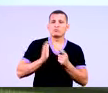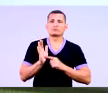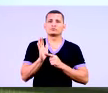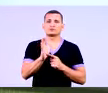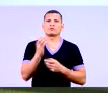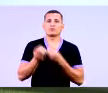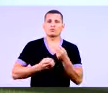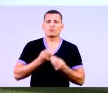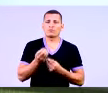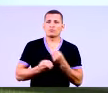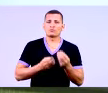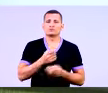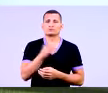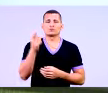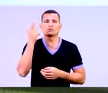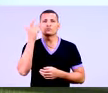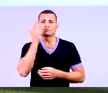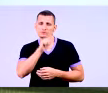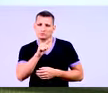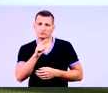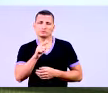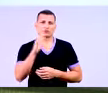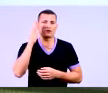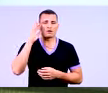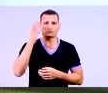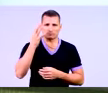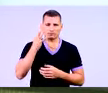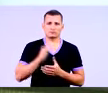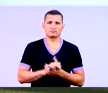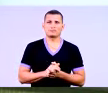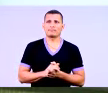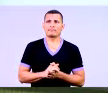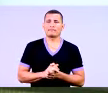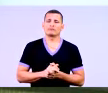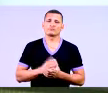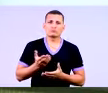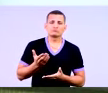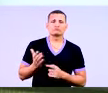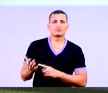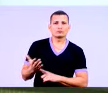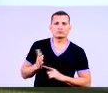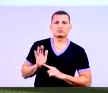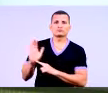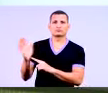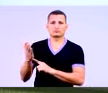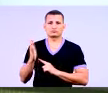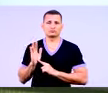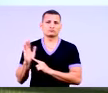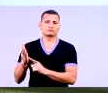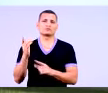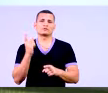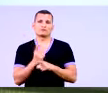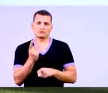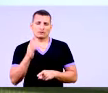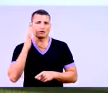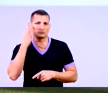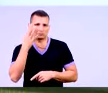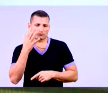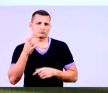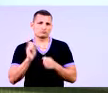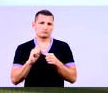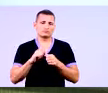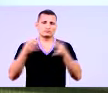como que vocês conseguiram chegar àquela resolução e um ajudar o outro identificar se a resolução foi feita da maneira